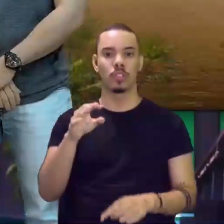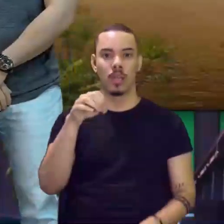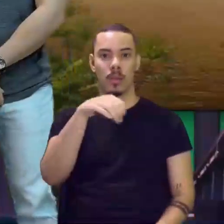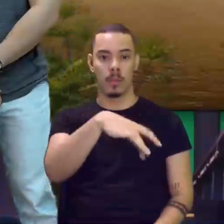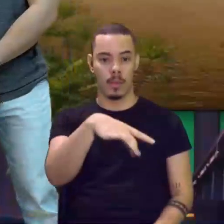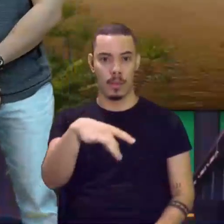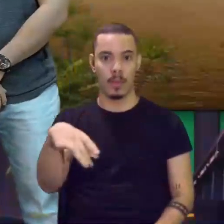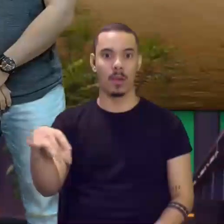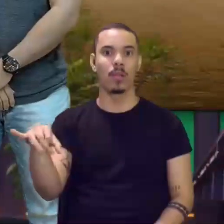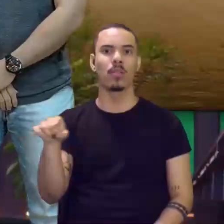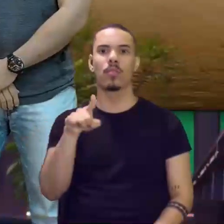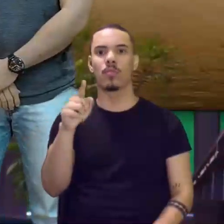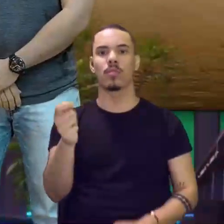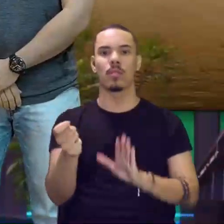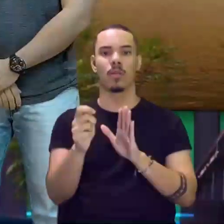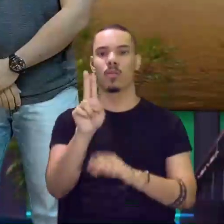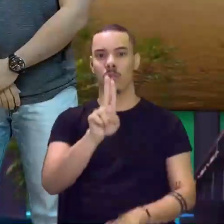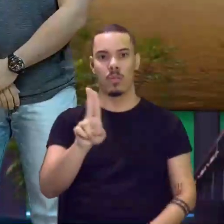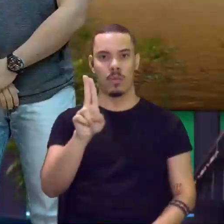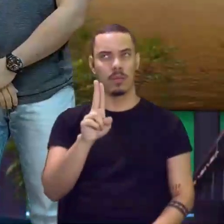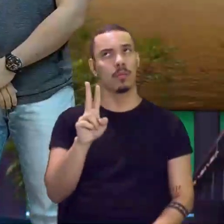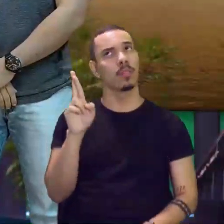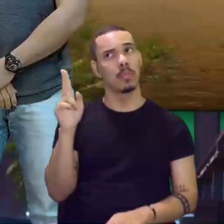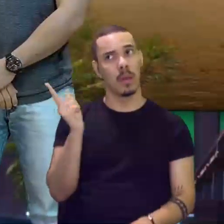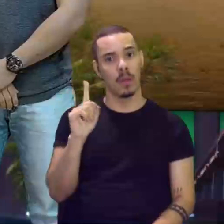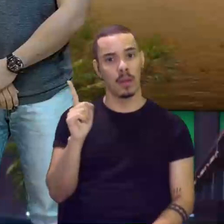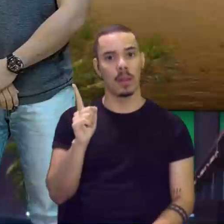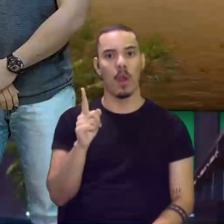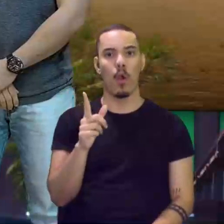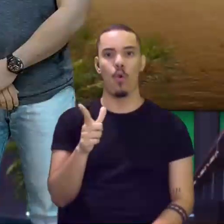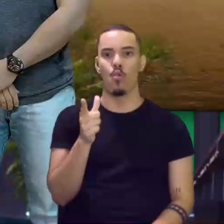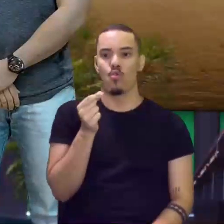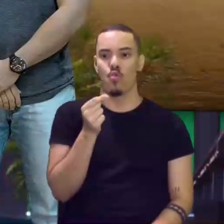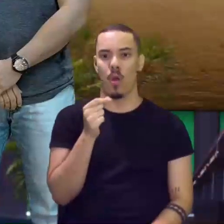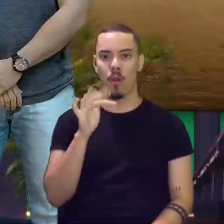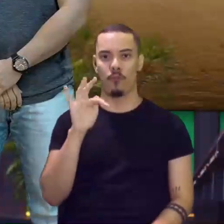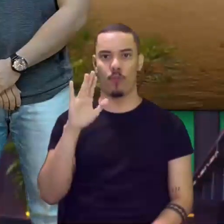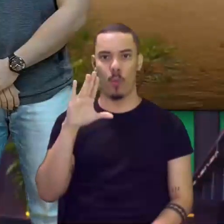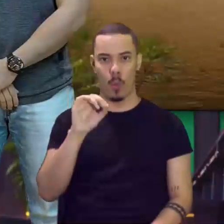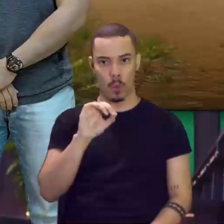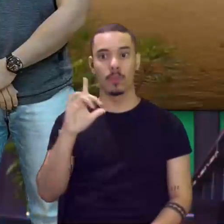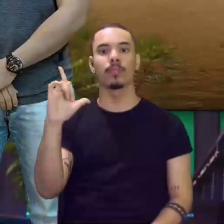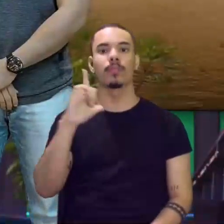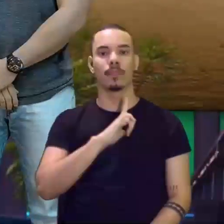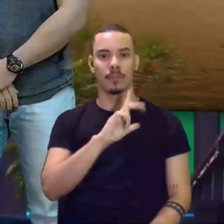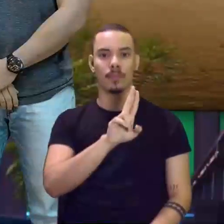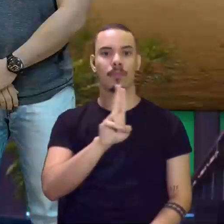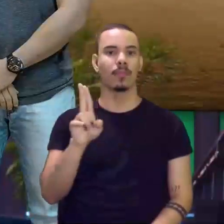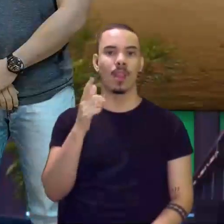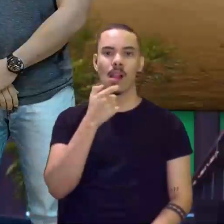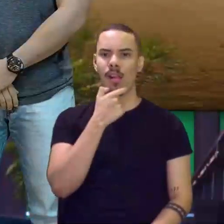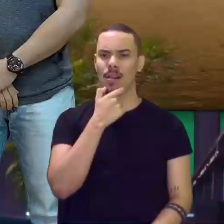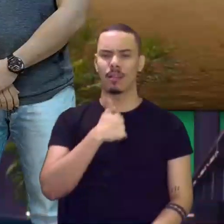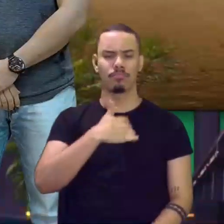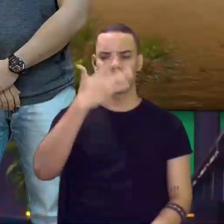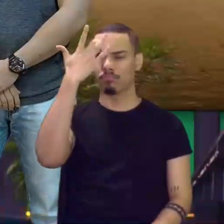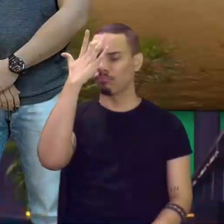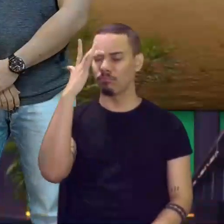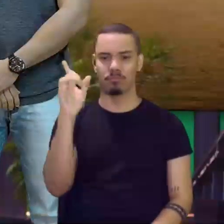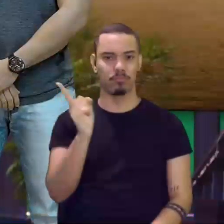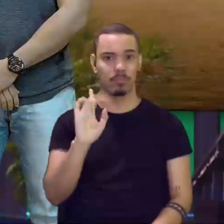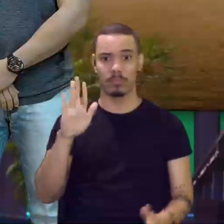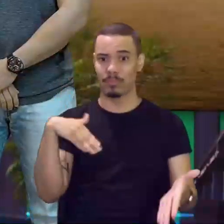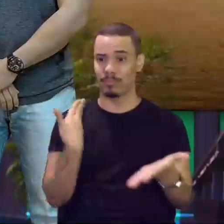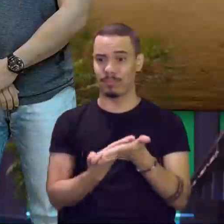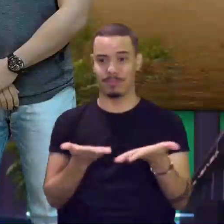bendito cigarro que você fuma, tá? Eu espero que vocês não fumem. Plantei fumo, tinha já aquele bendito nome em inglês que eu não sabia nem ler. Ainda hoje